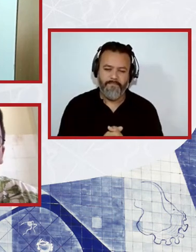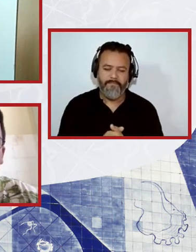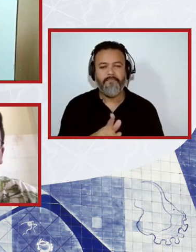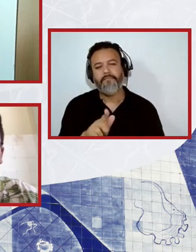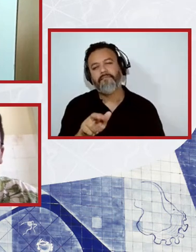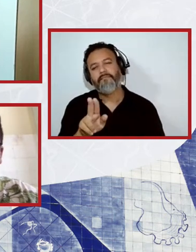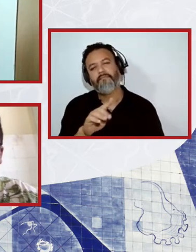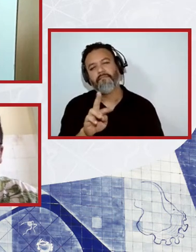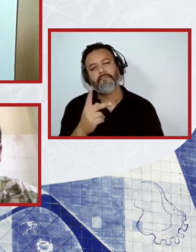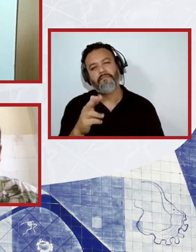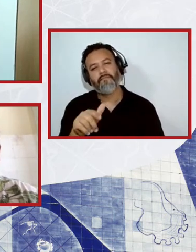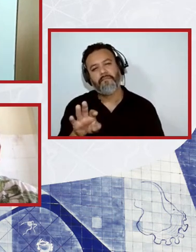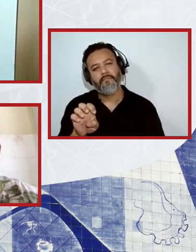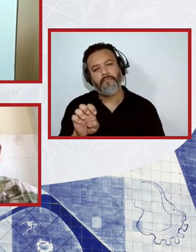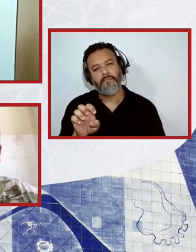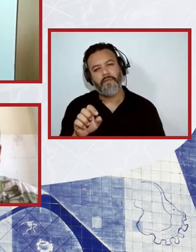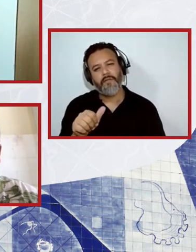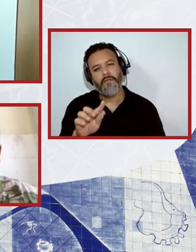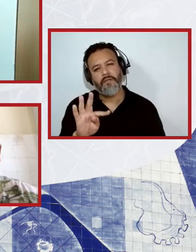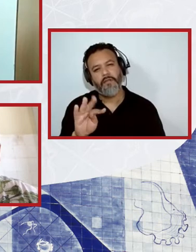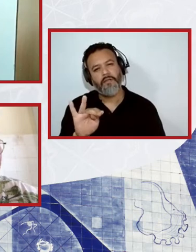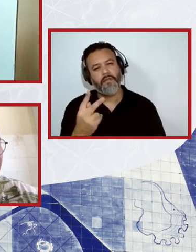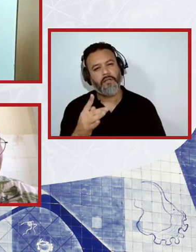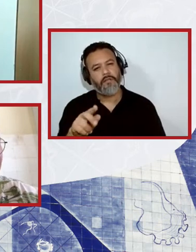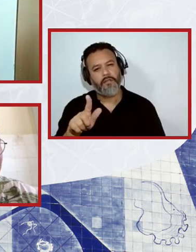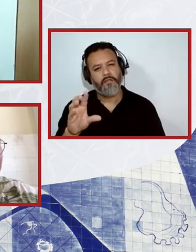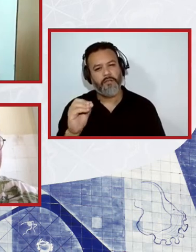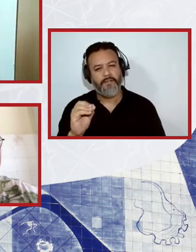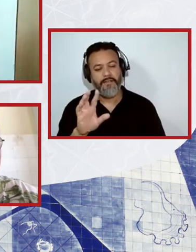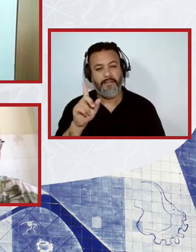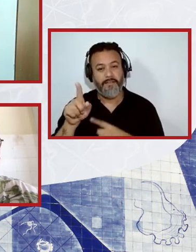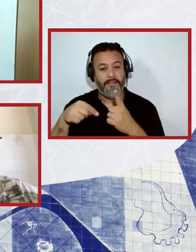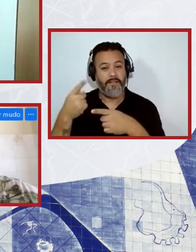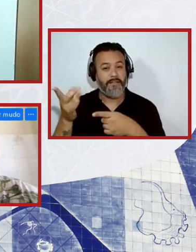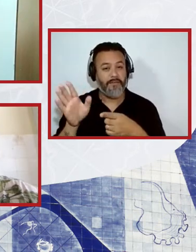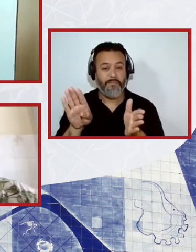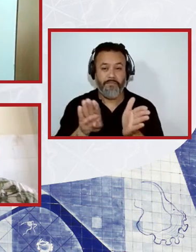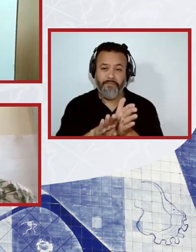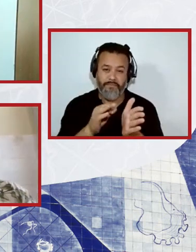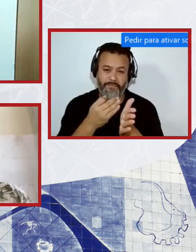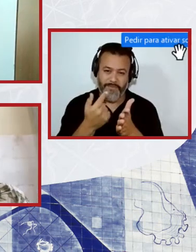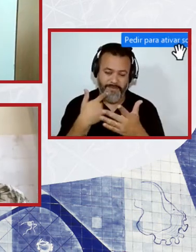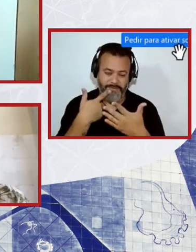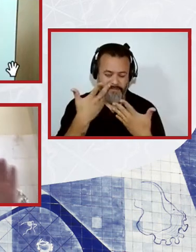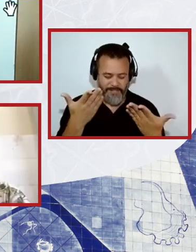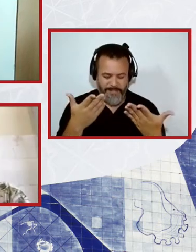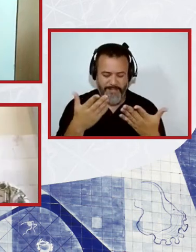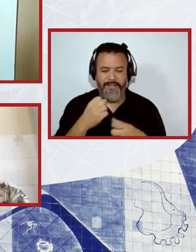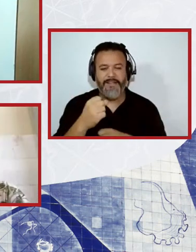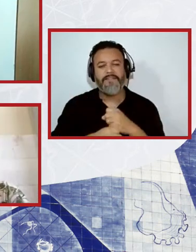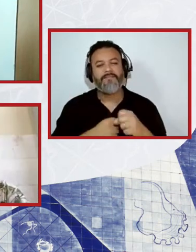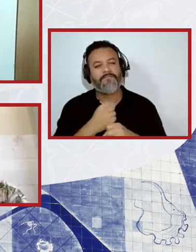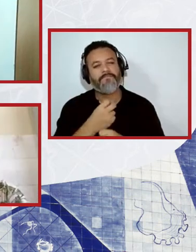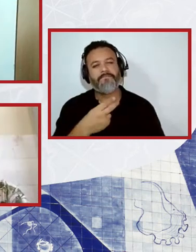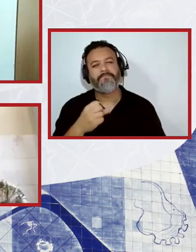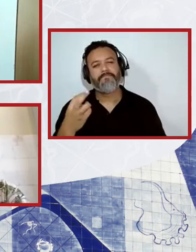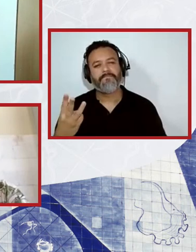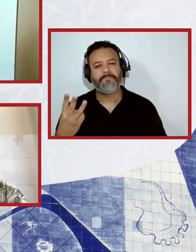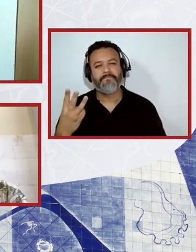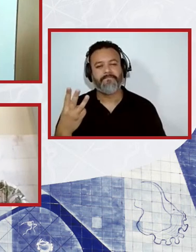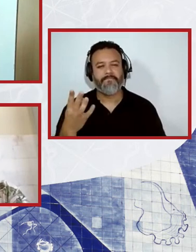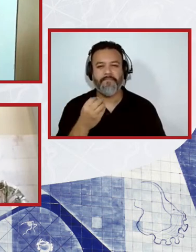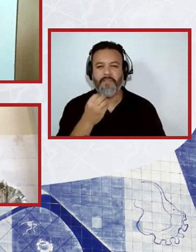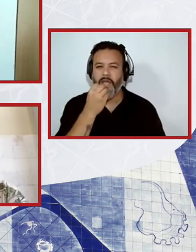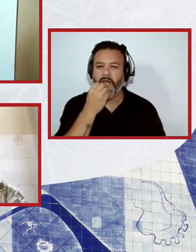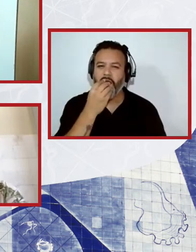Thiago. E nos vemos na próxima temporada. Tá bom? Até 2023. Tudo de bom, pessoal. Boas